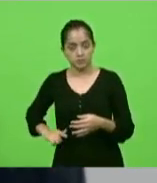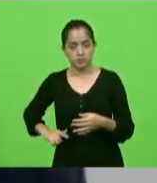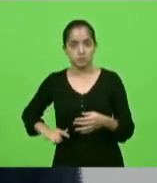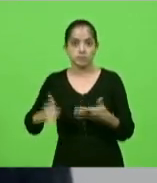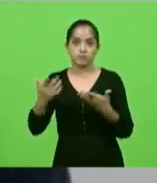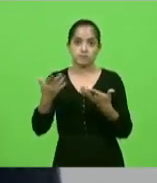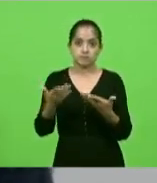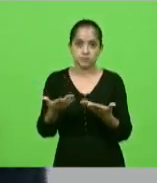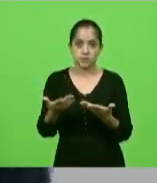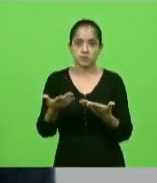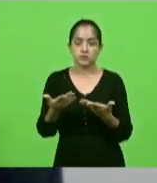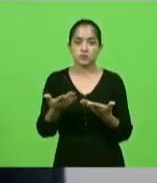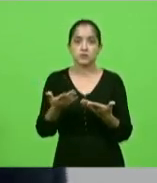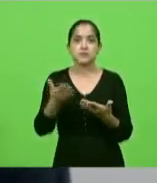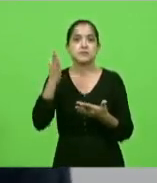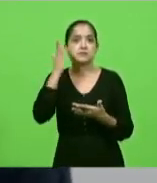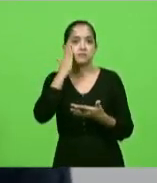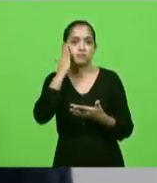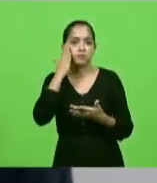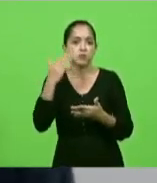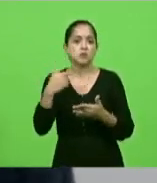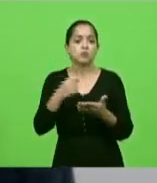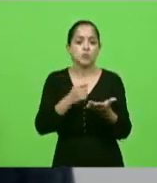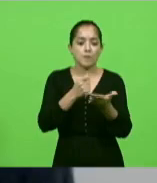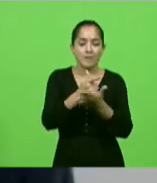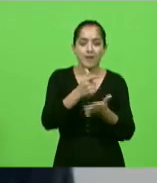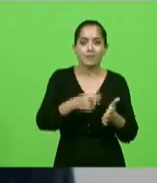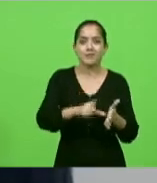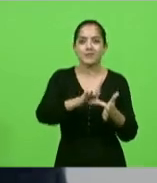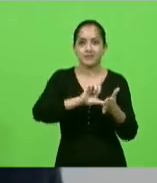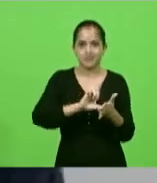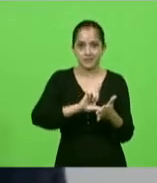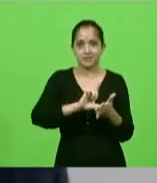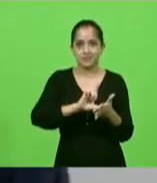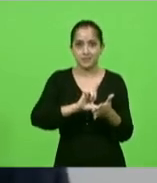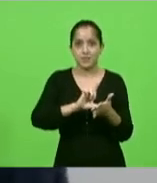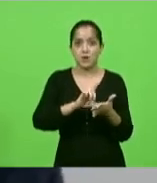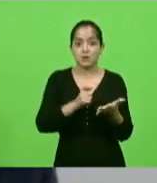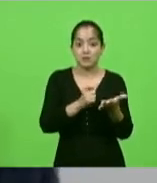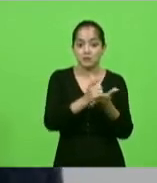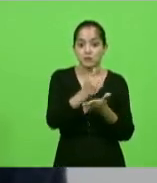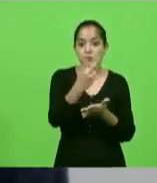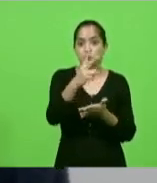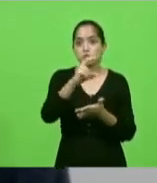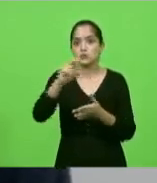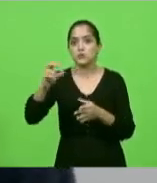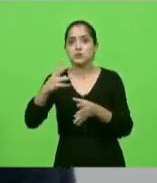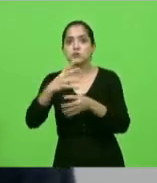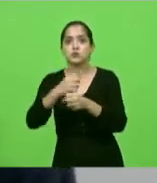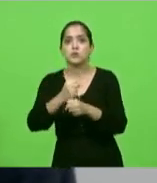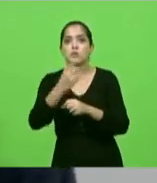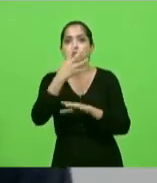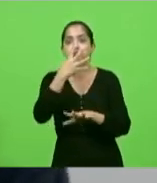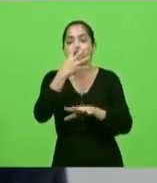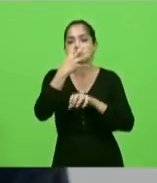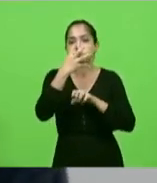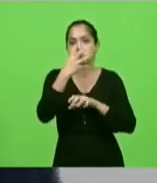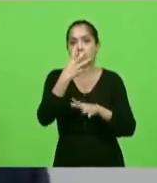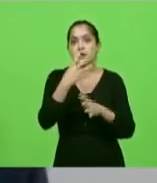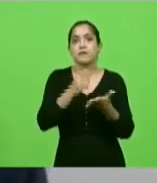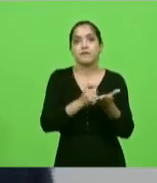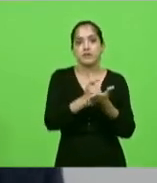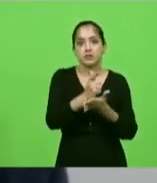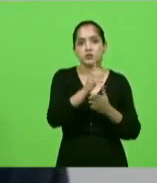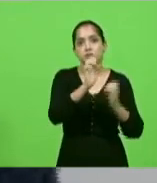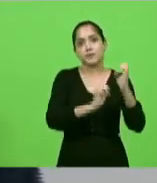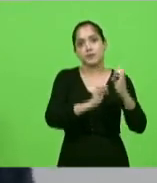estaria, em tese, ciente do processo de pagamento antecipado a respeito da aquisição dos 200 ventiladores pulmonares vendidos